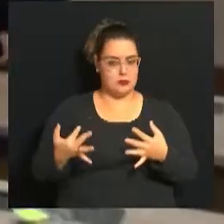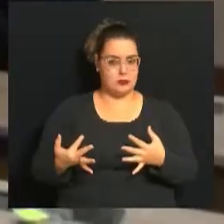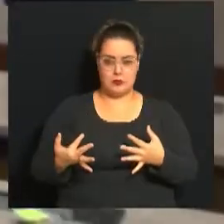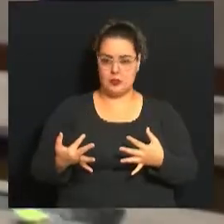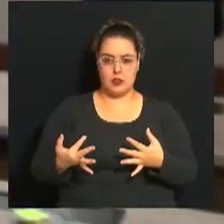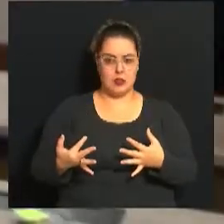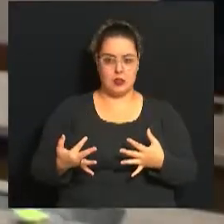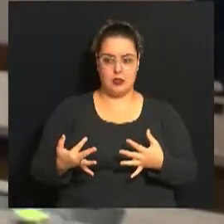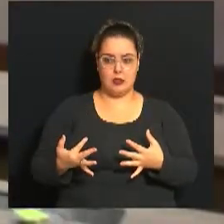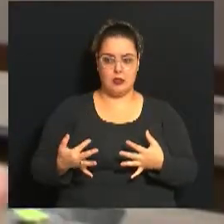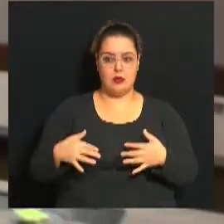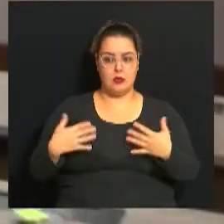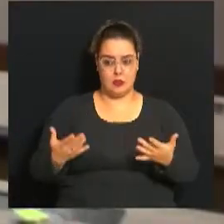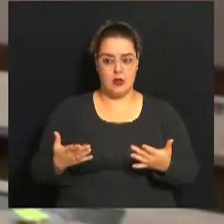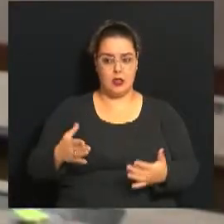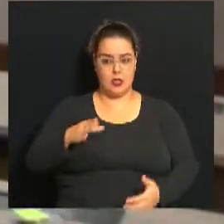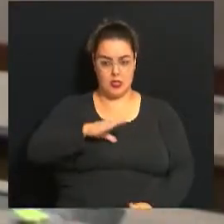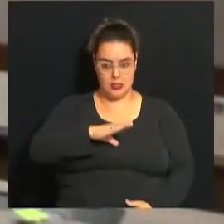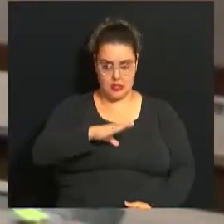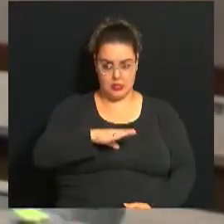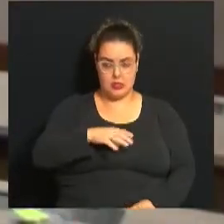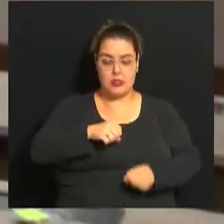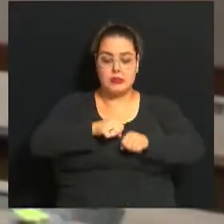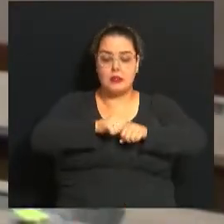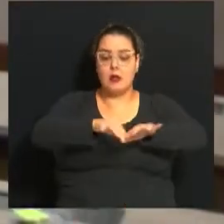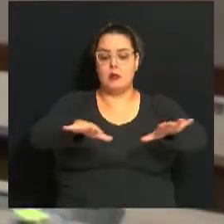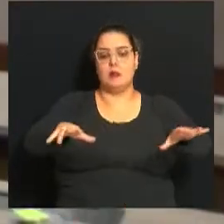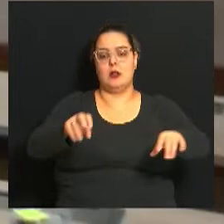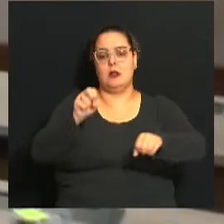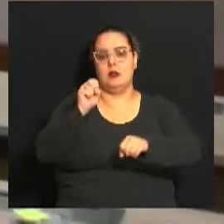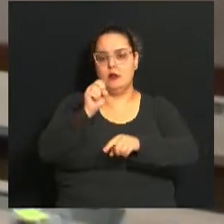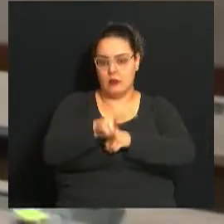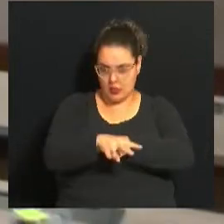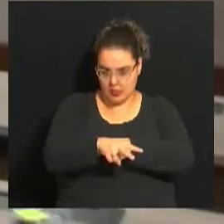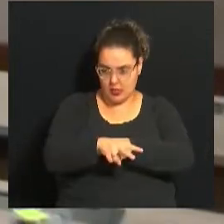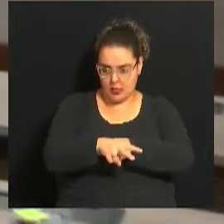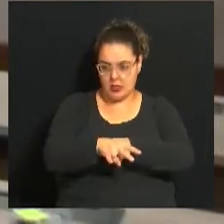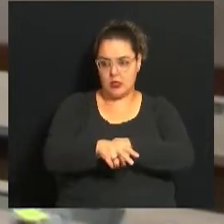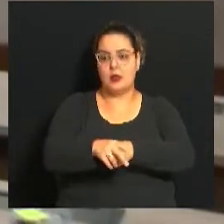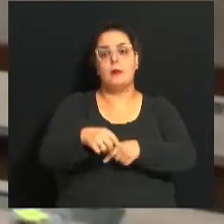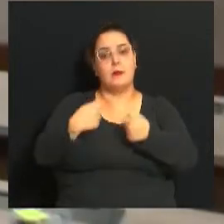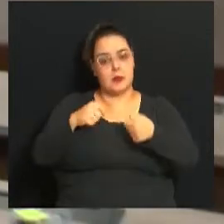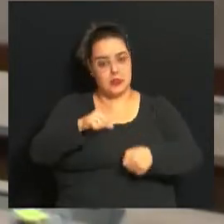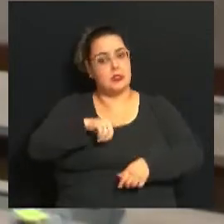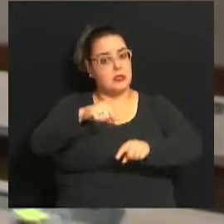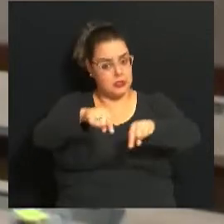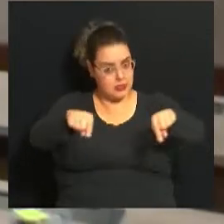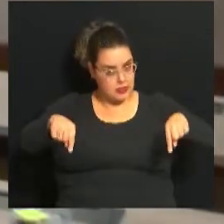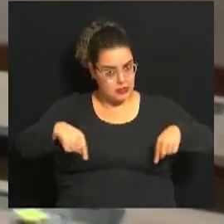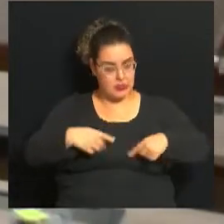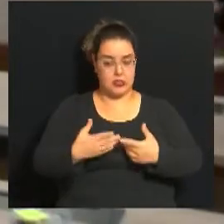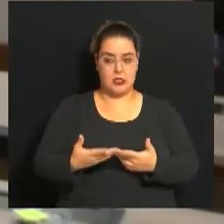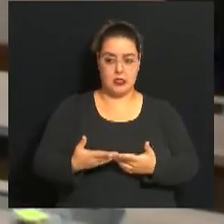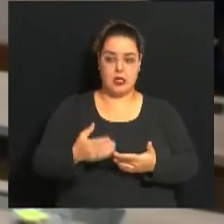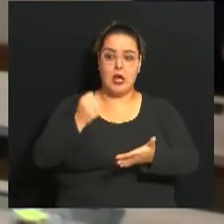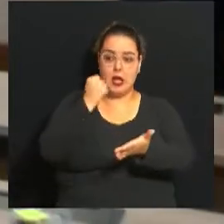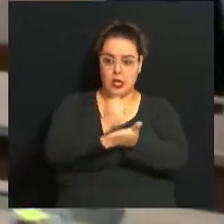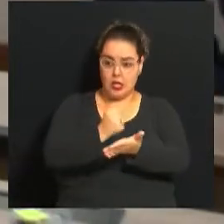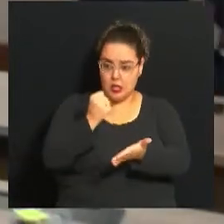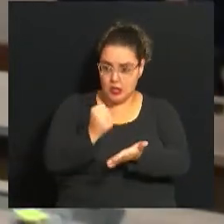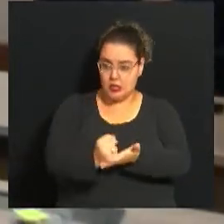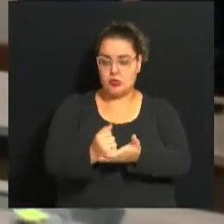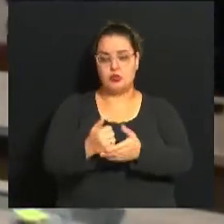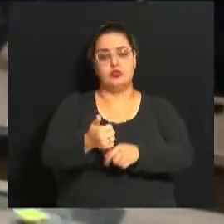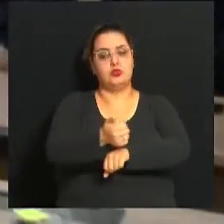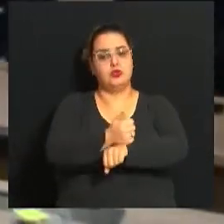necessidade do município é se ampliar vagas. Se ampliando vagas, tem que ter salas, né? Ampliando aí a contratação de profissionais, de